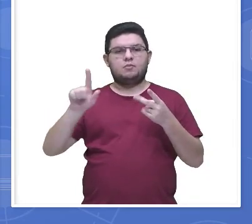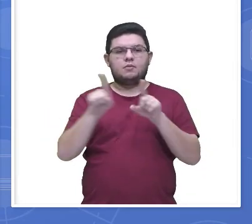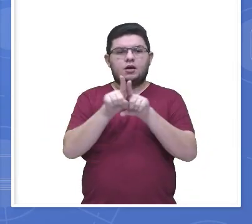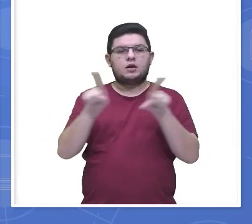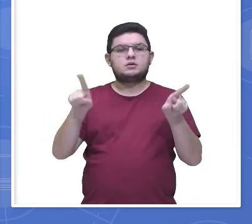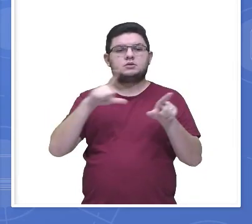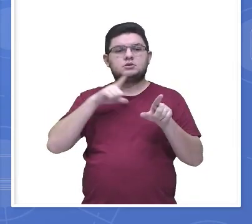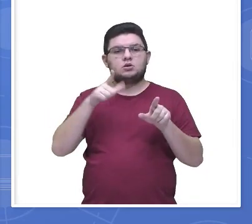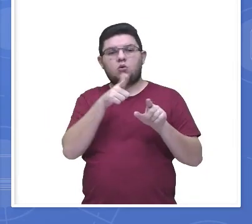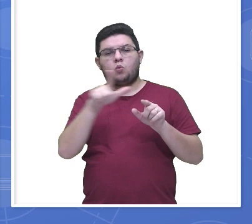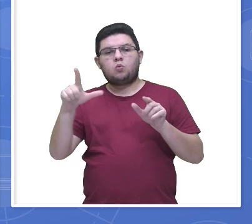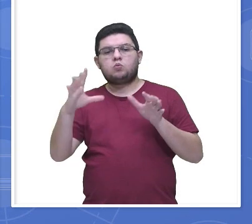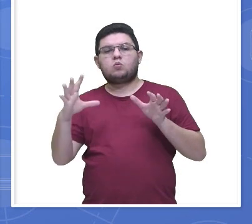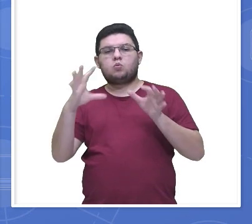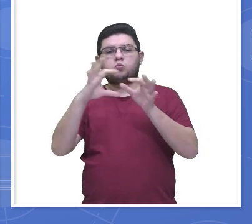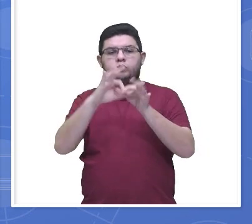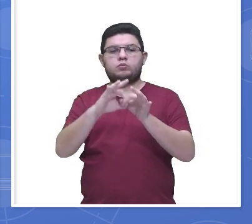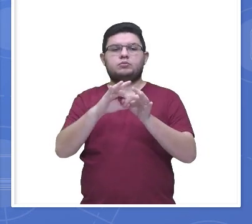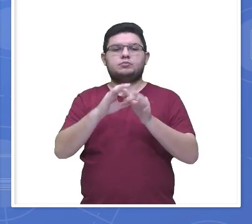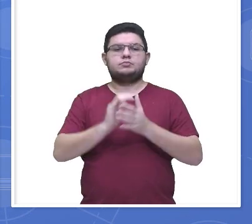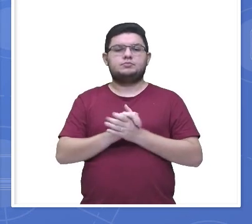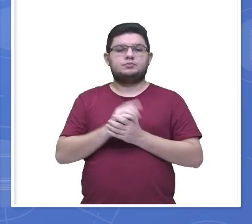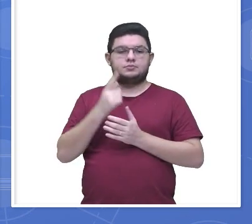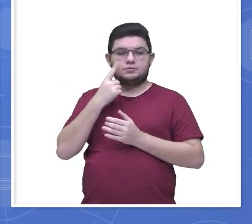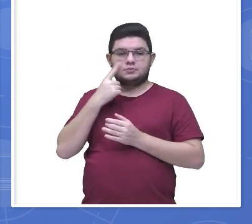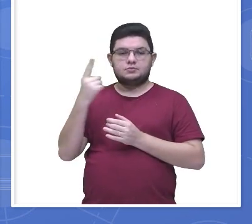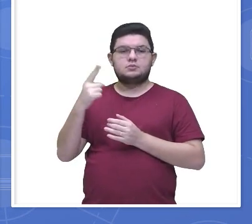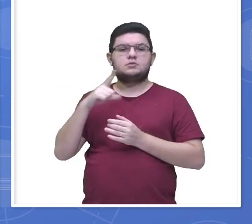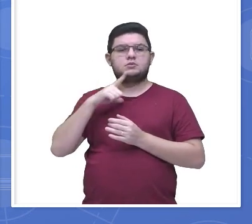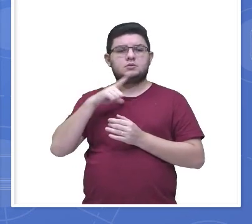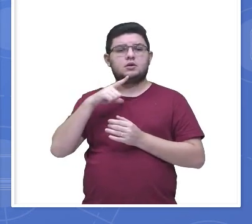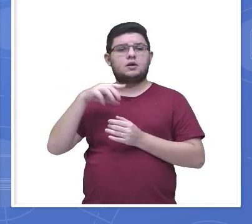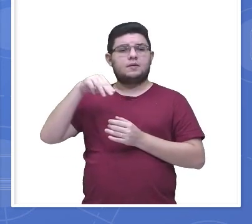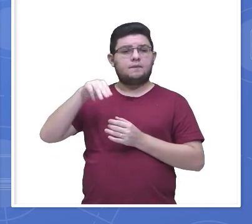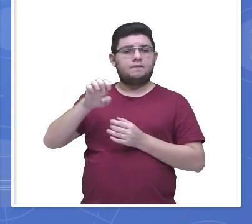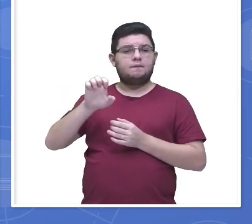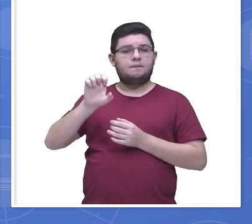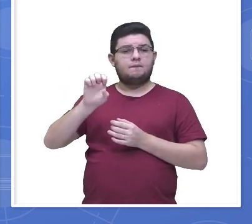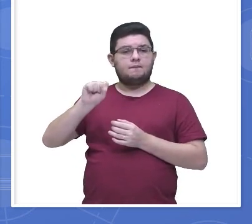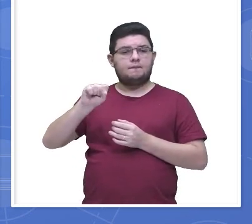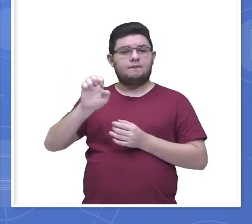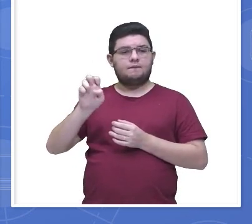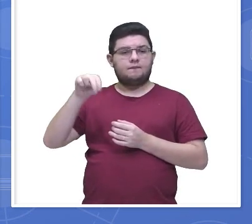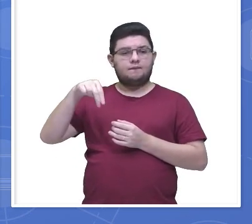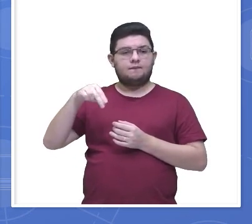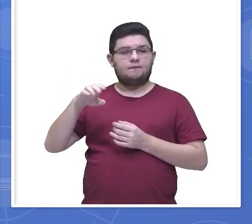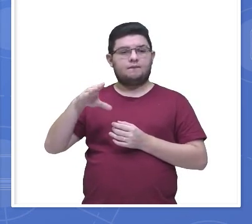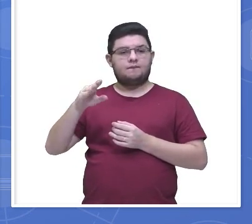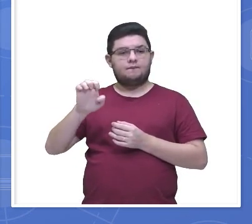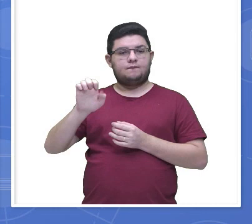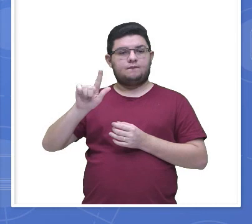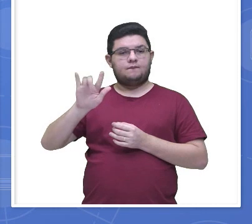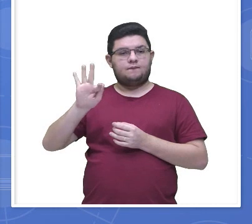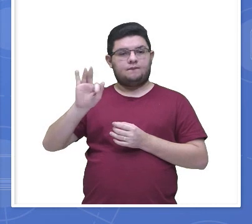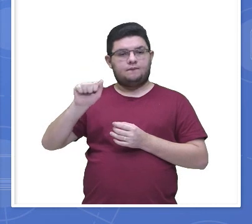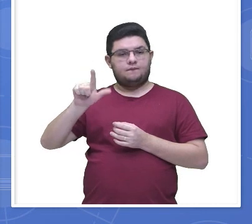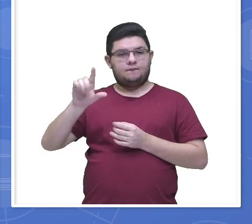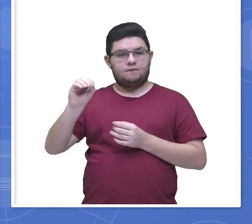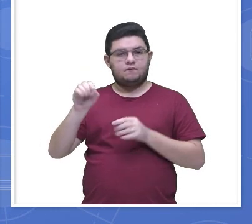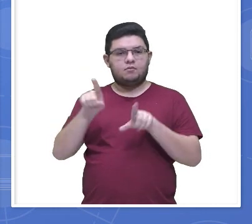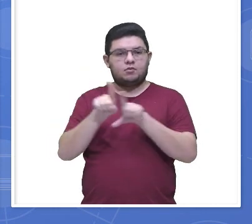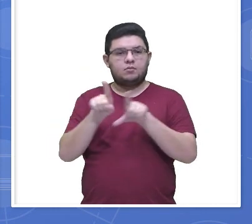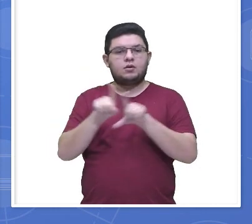É constituído pelo mesencéfalo, ponte e bulbo, que são responsáveis pelas